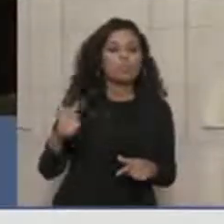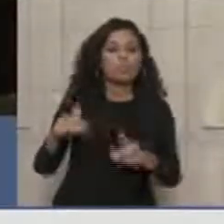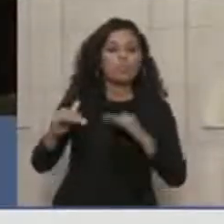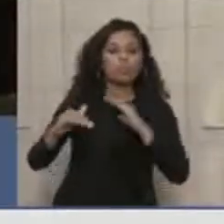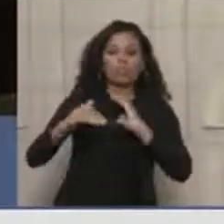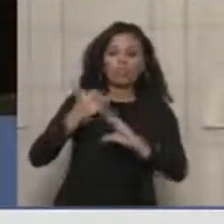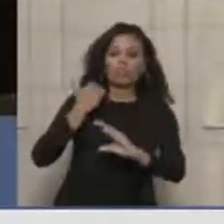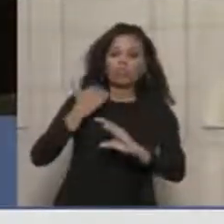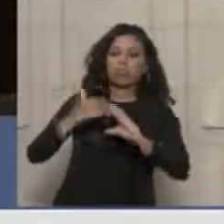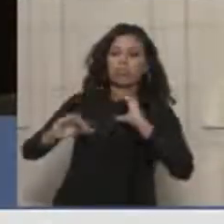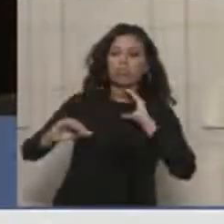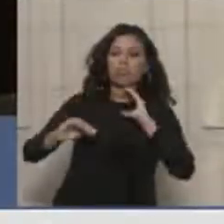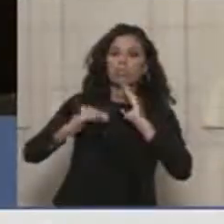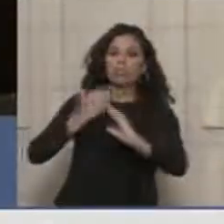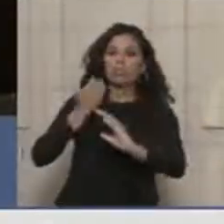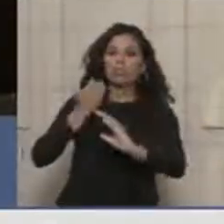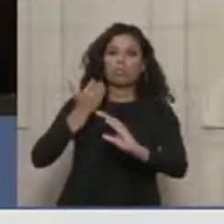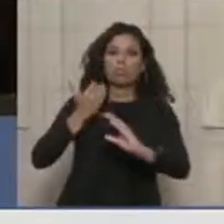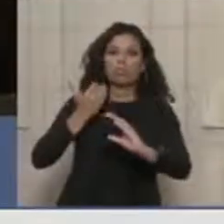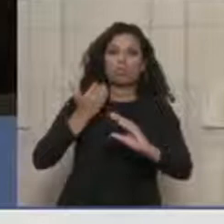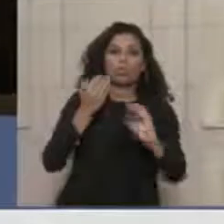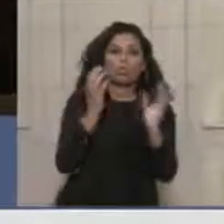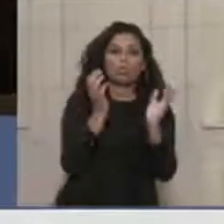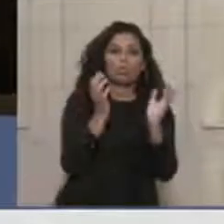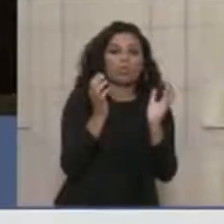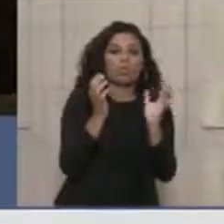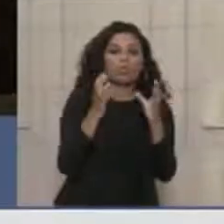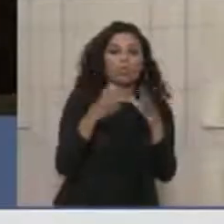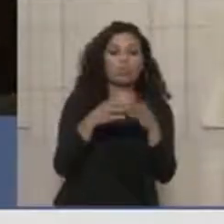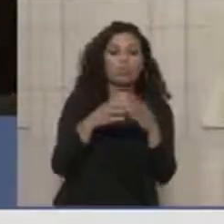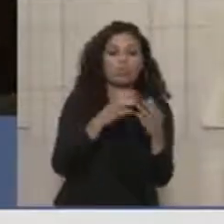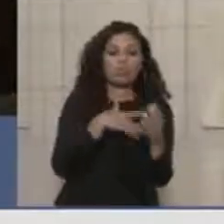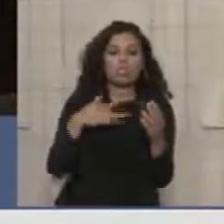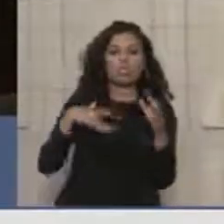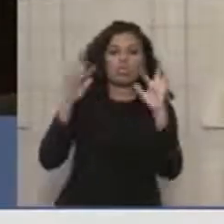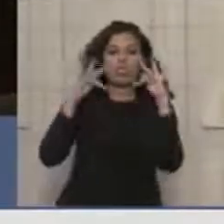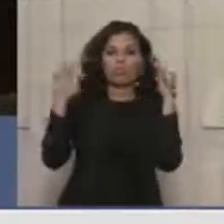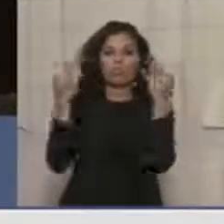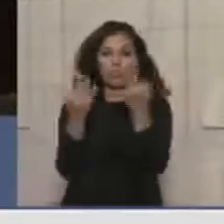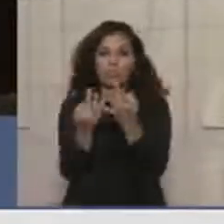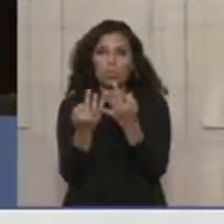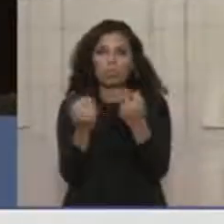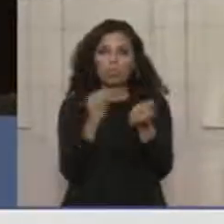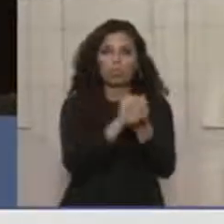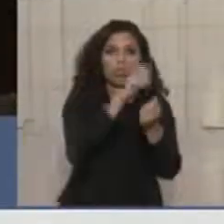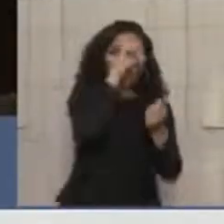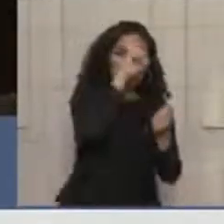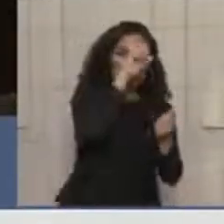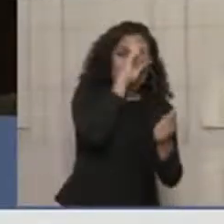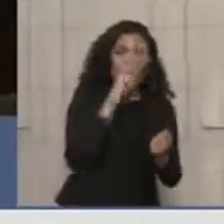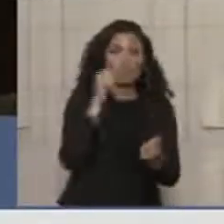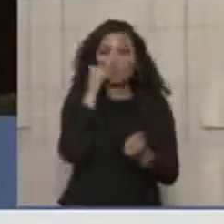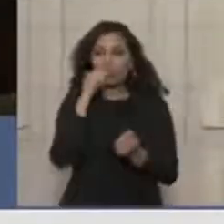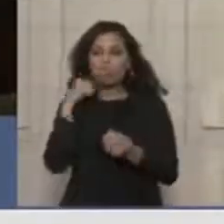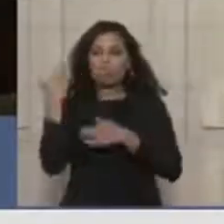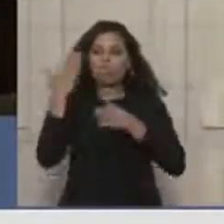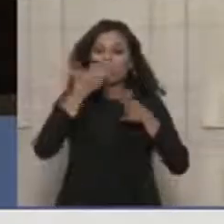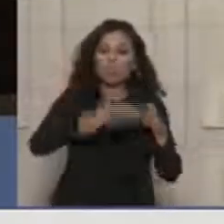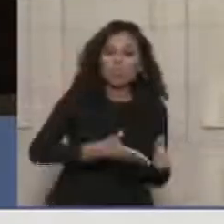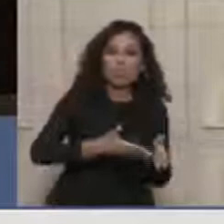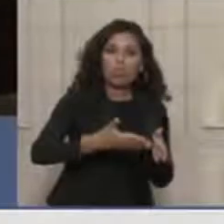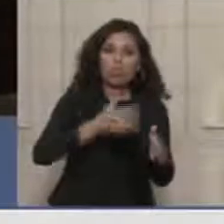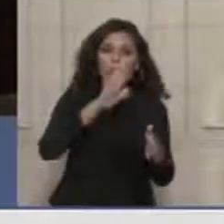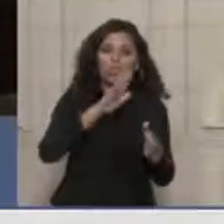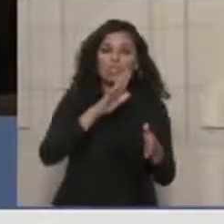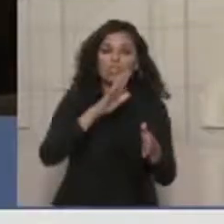comunicação dos postos de saúde de família com os hospitais, que as mulheres chegam sem seus exames de pré-natal